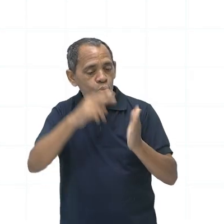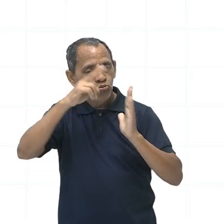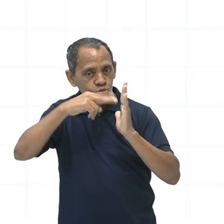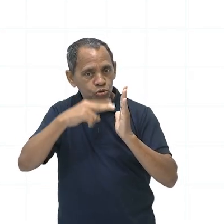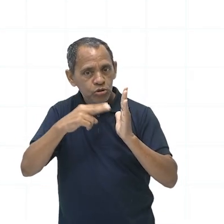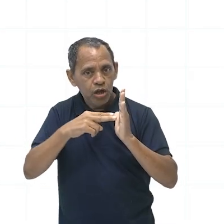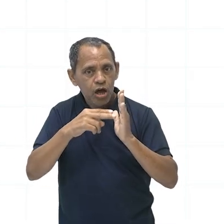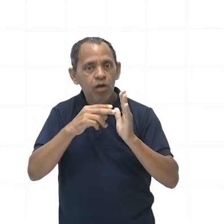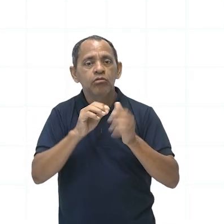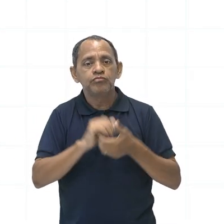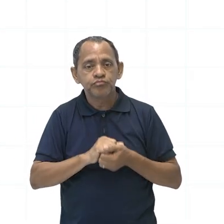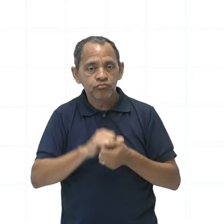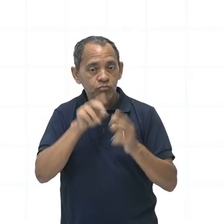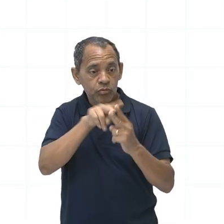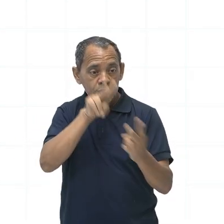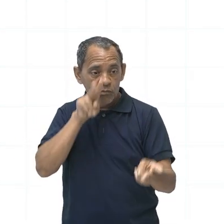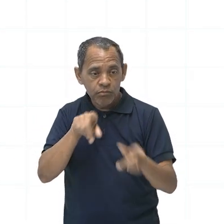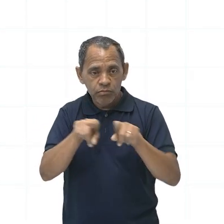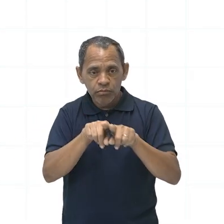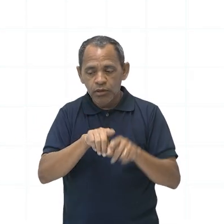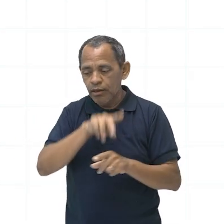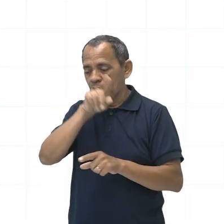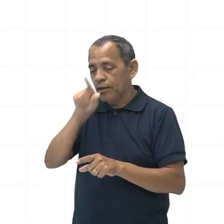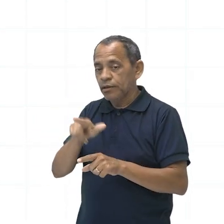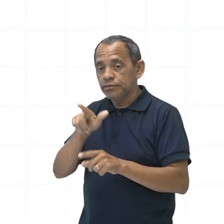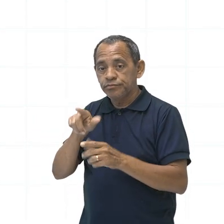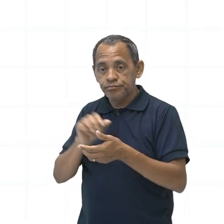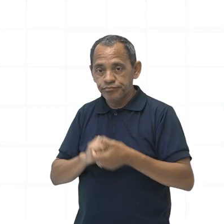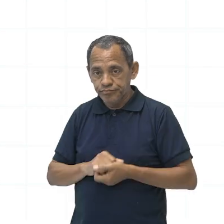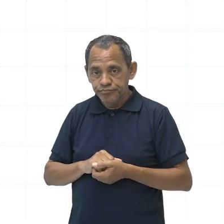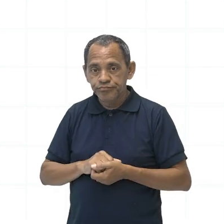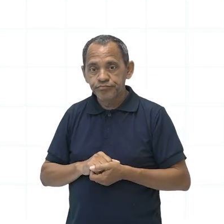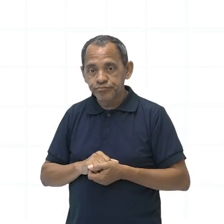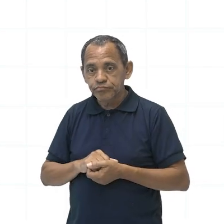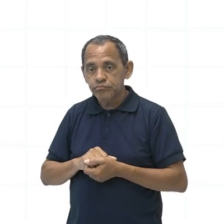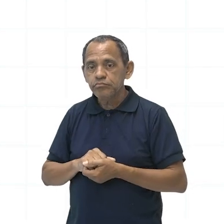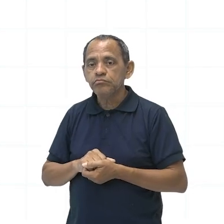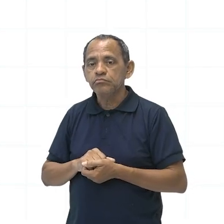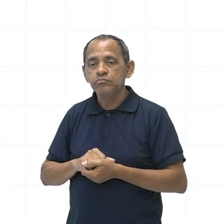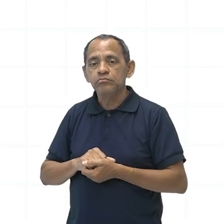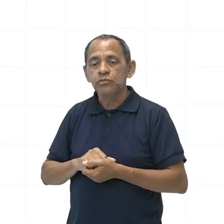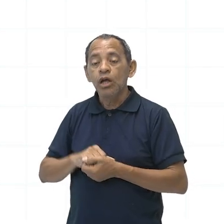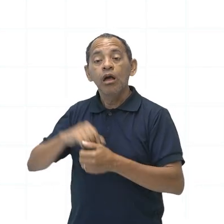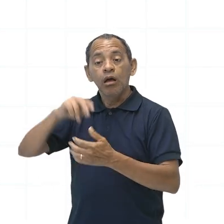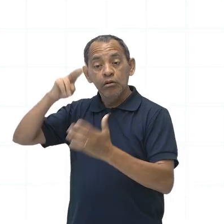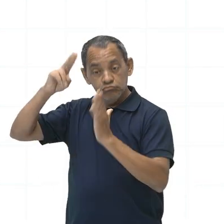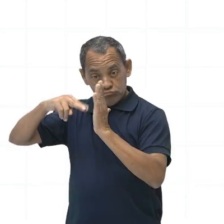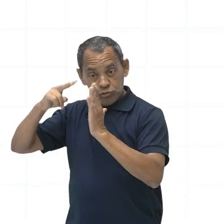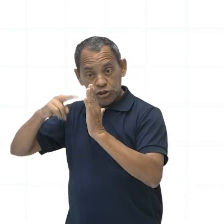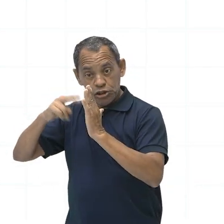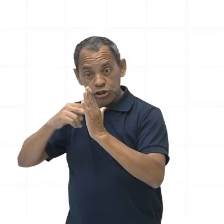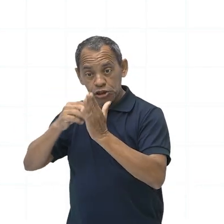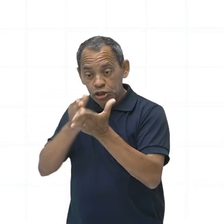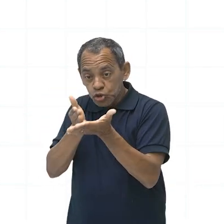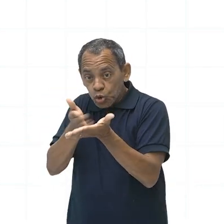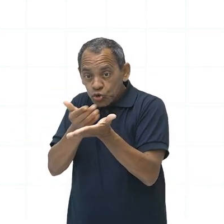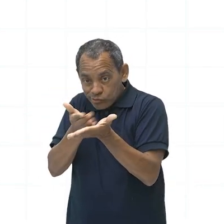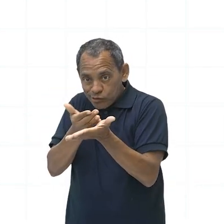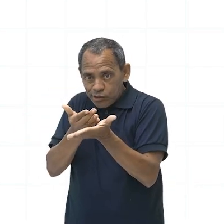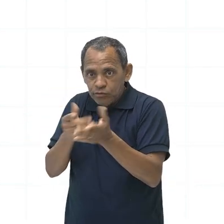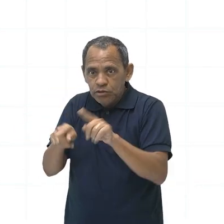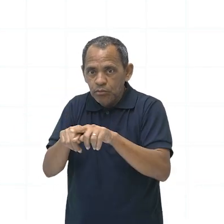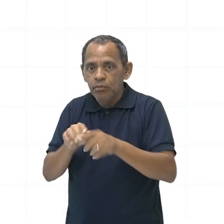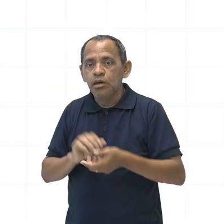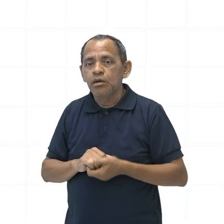crônica foi extraída de um jornal virtual. Já a segunda vai ser o leitor de livros, porque aquela crônica, né, está ali presente,